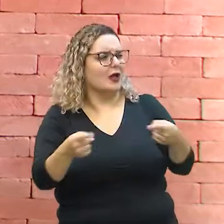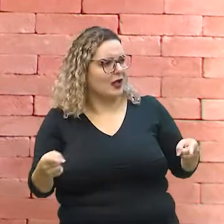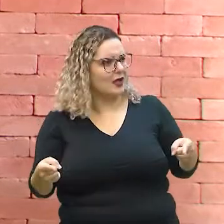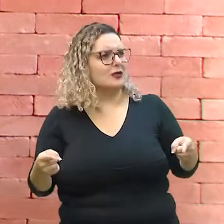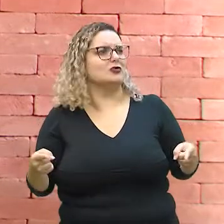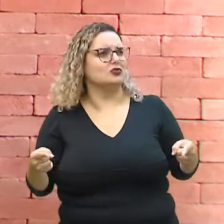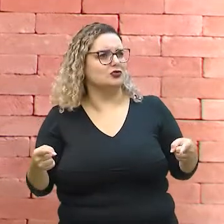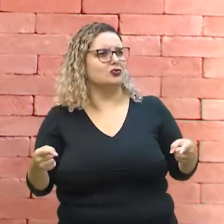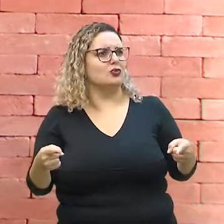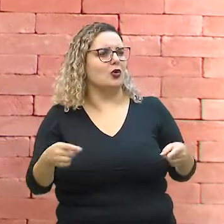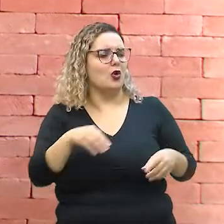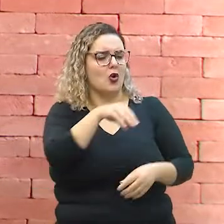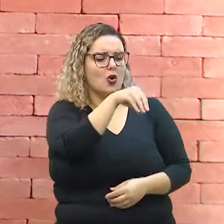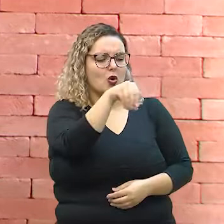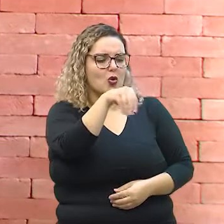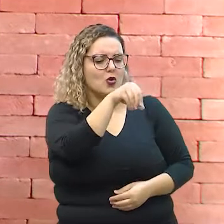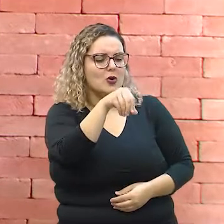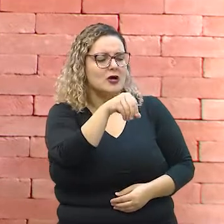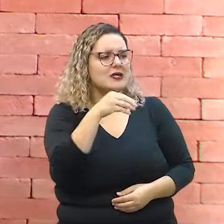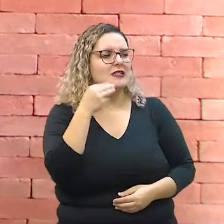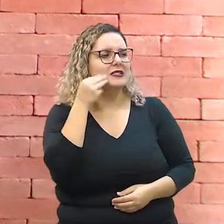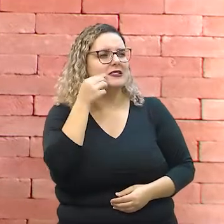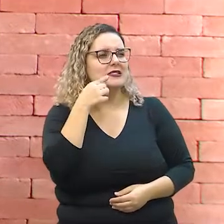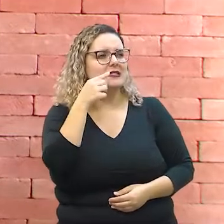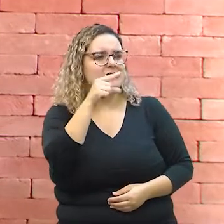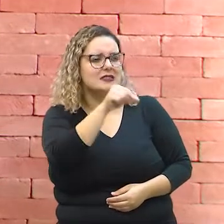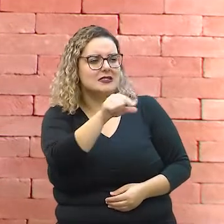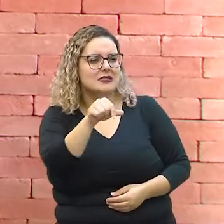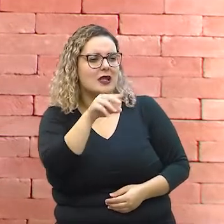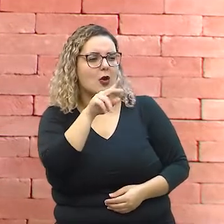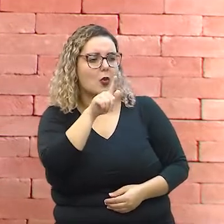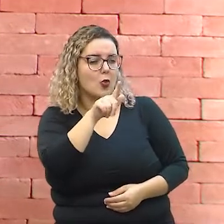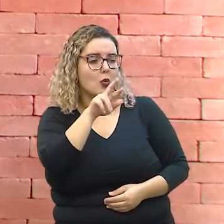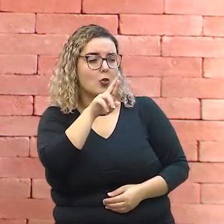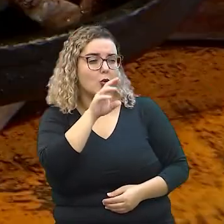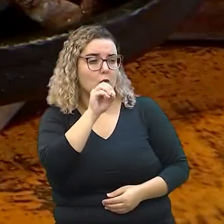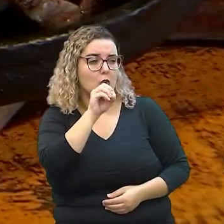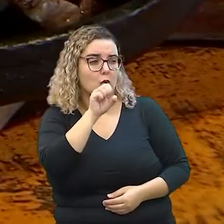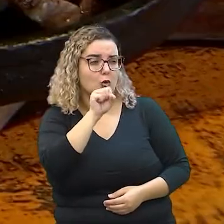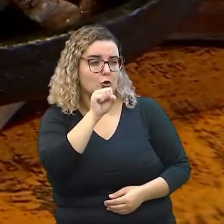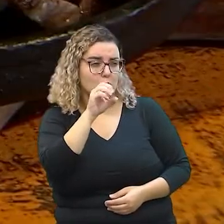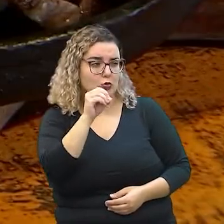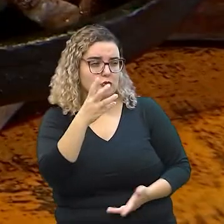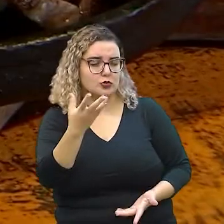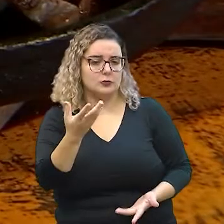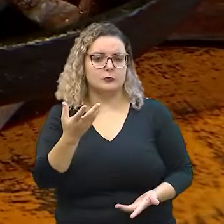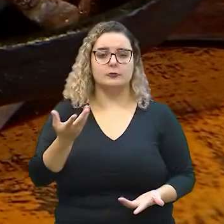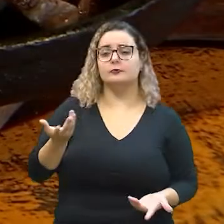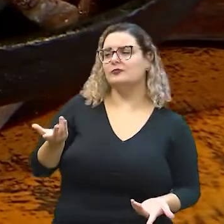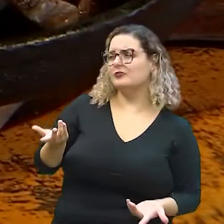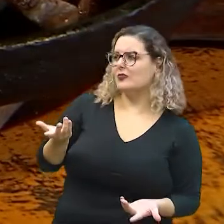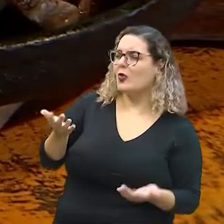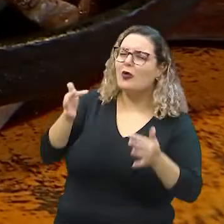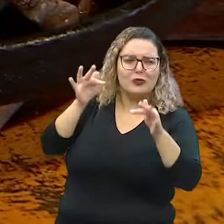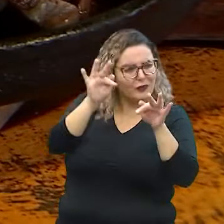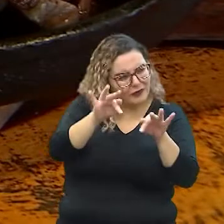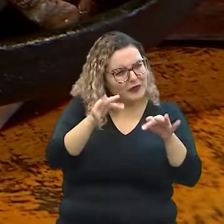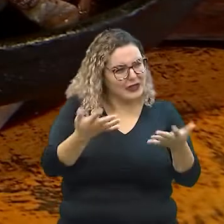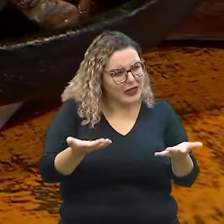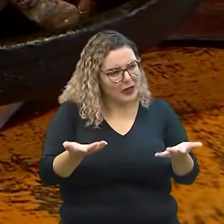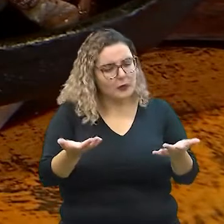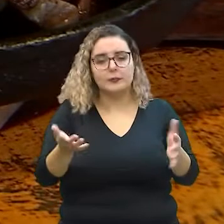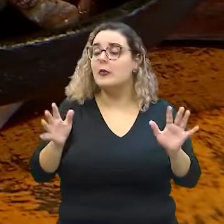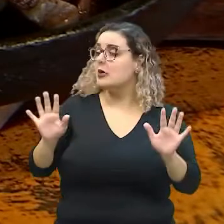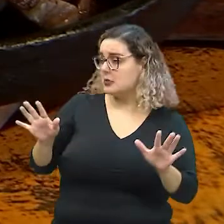modo de preparo você não coloca ali o sal grosso, você deixa para salgar no final. Sim, são algumas são escolas, né,